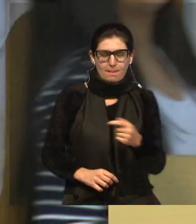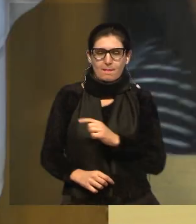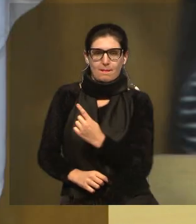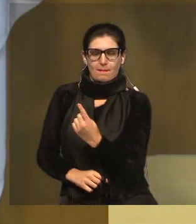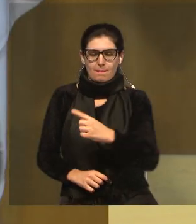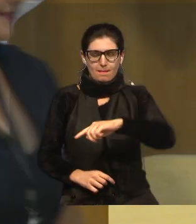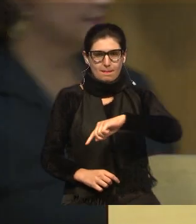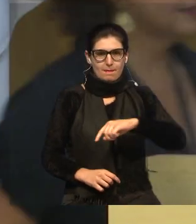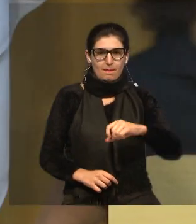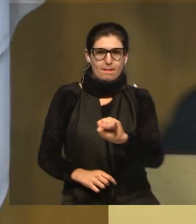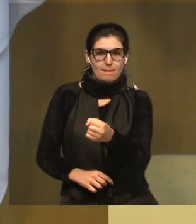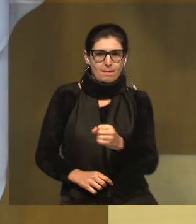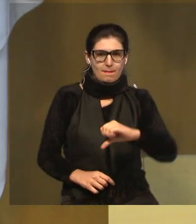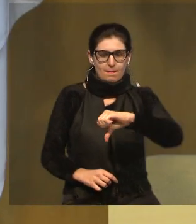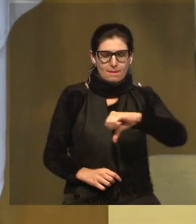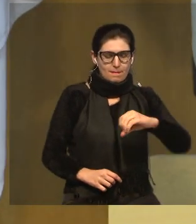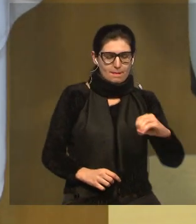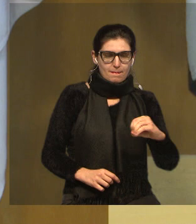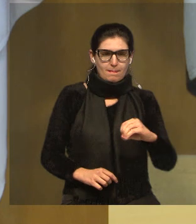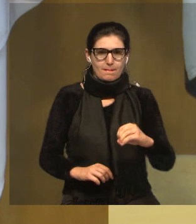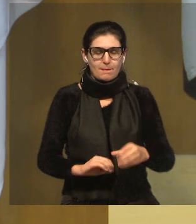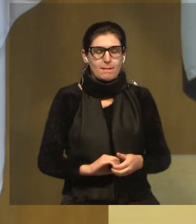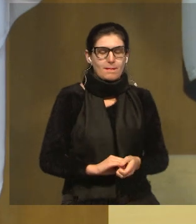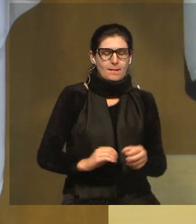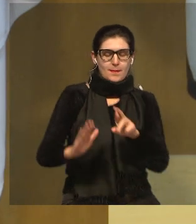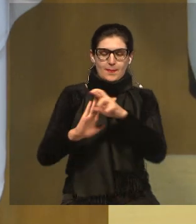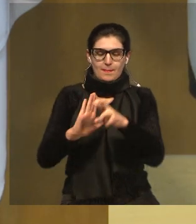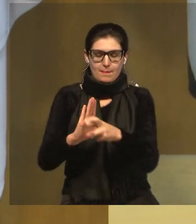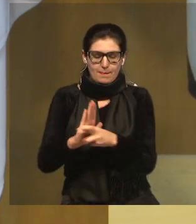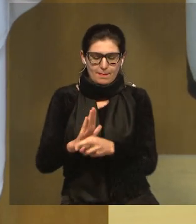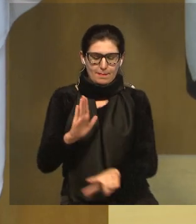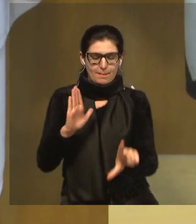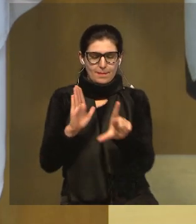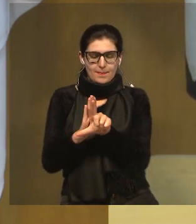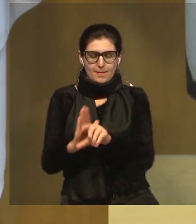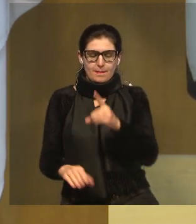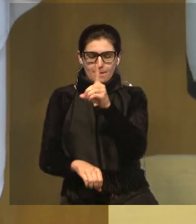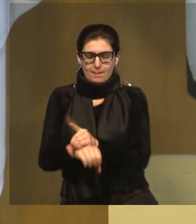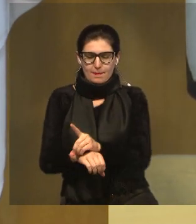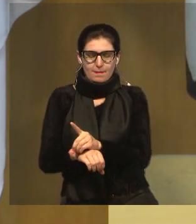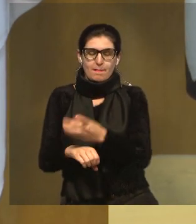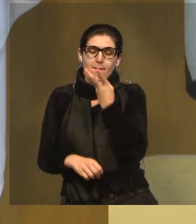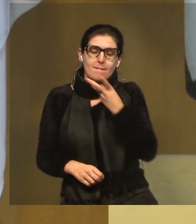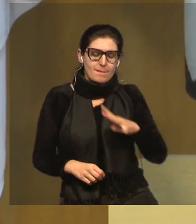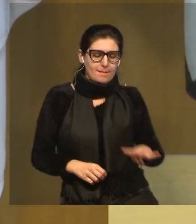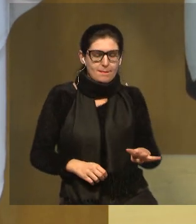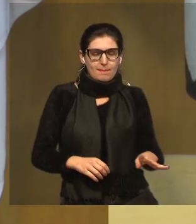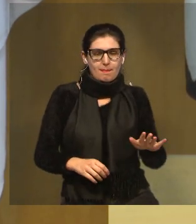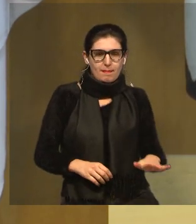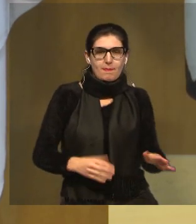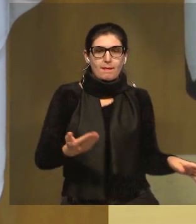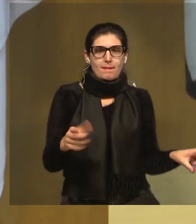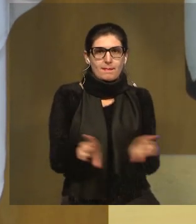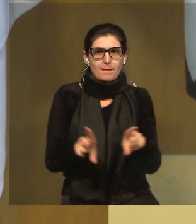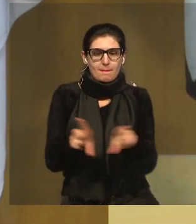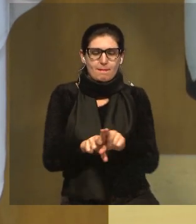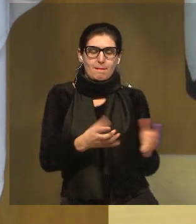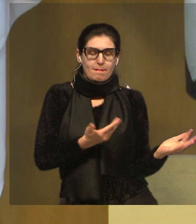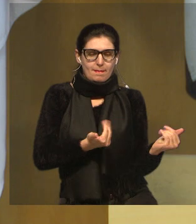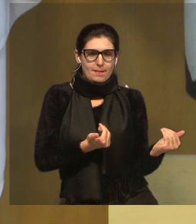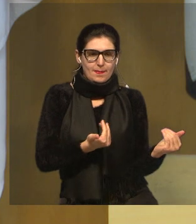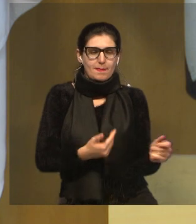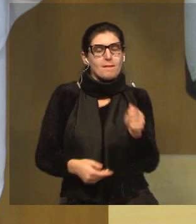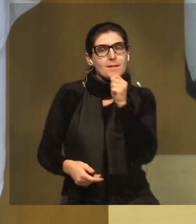1990. É um conjunto de normas que regulamentam os direitos das crianças e dos adolescentes.